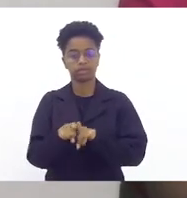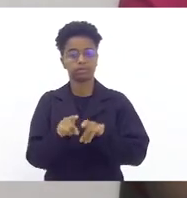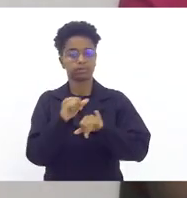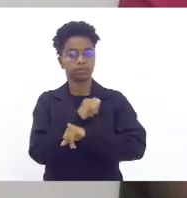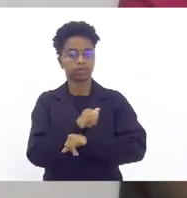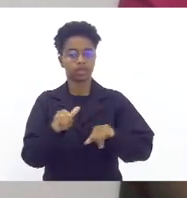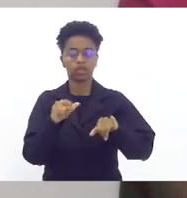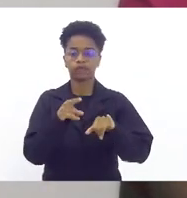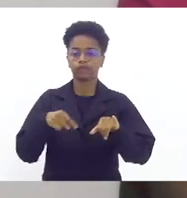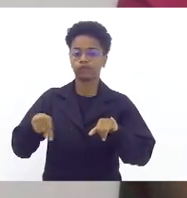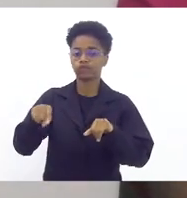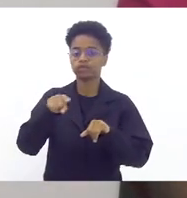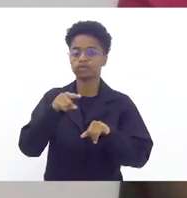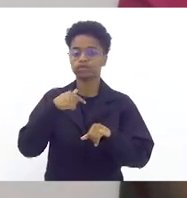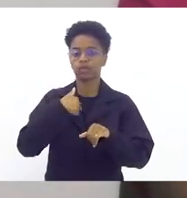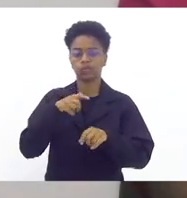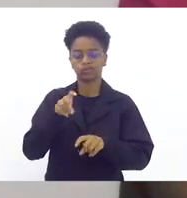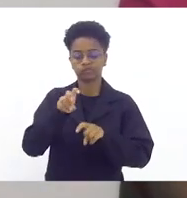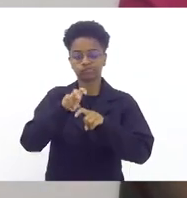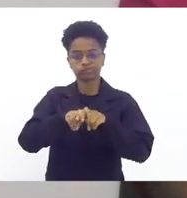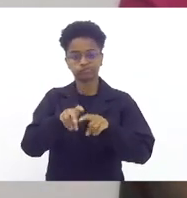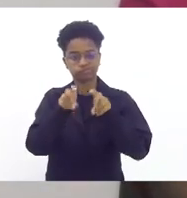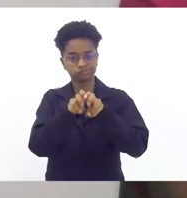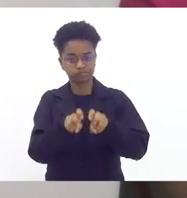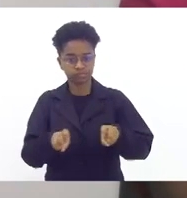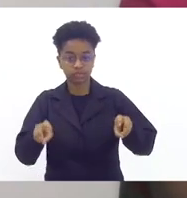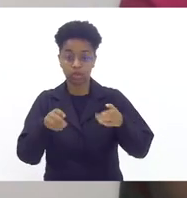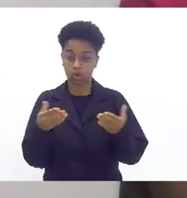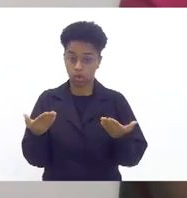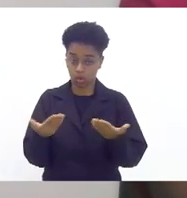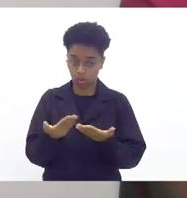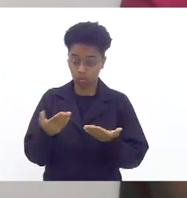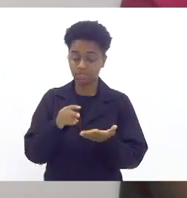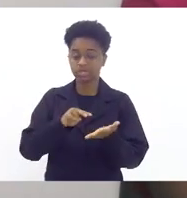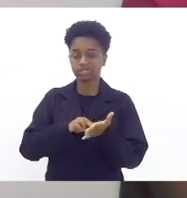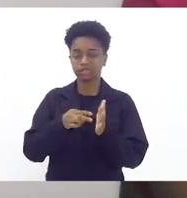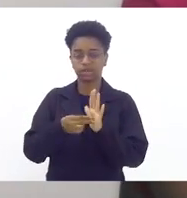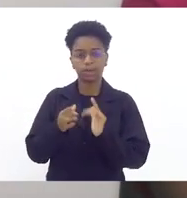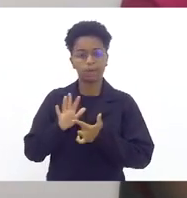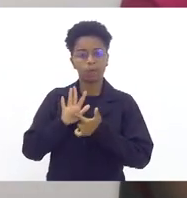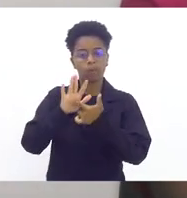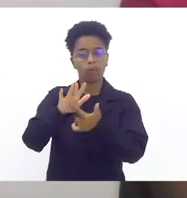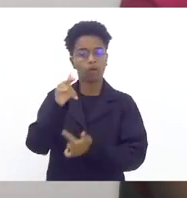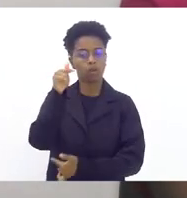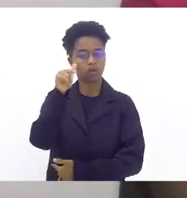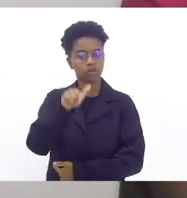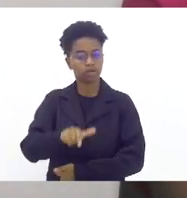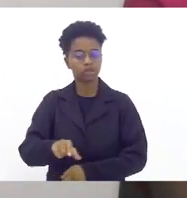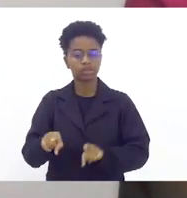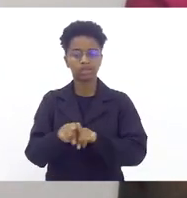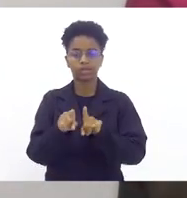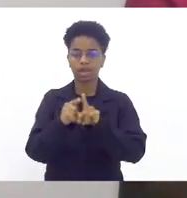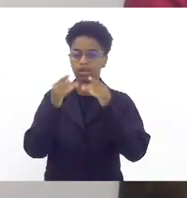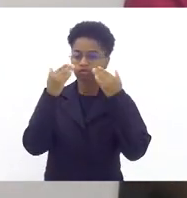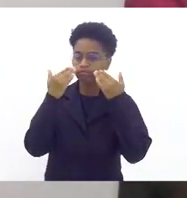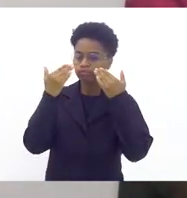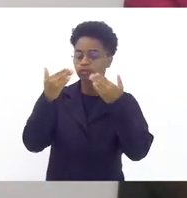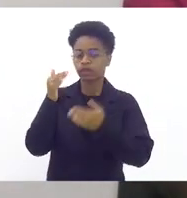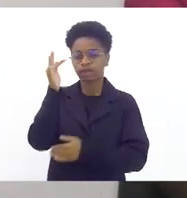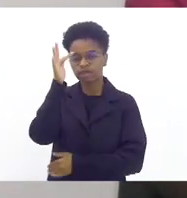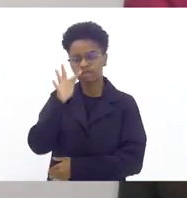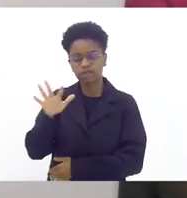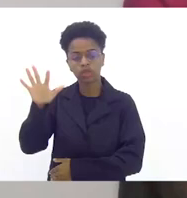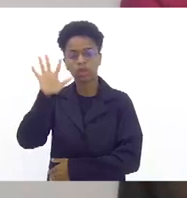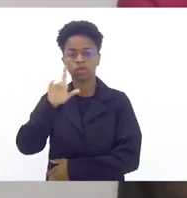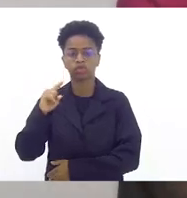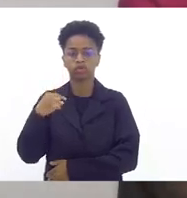sentar nessa mesa hoje é reforçar e dar visibilidade a uma filosofia que a gente